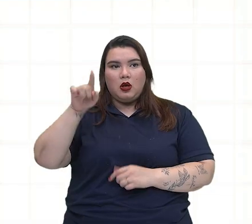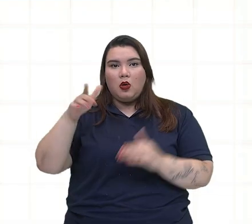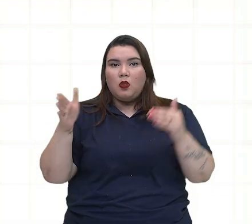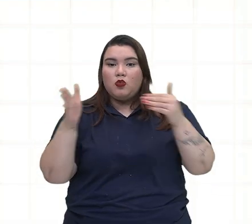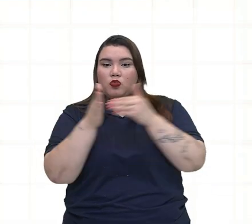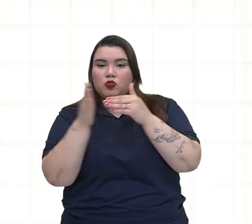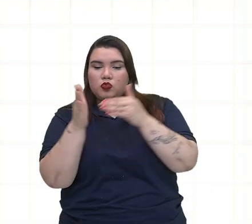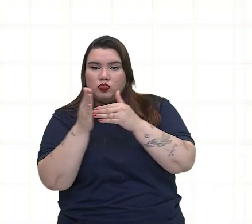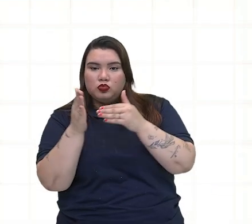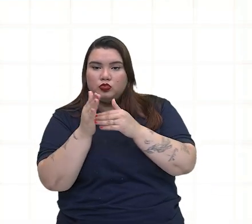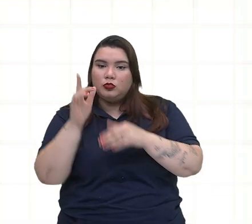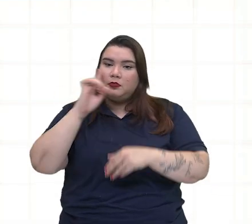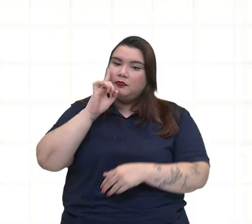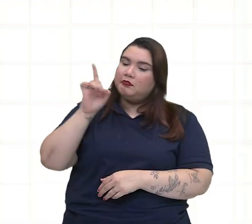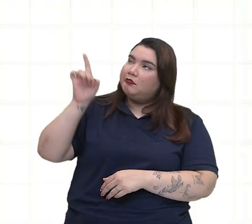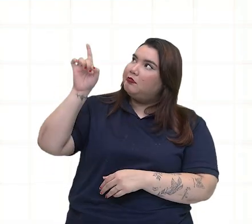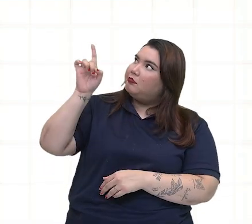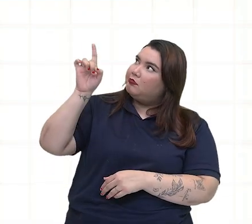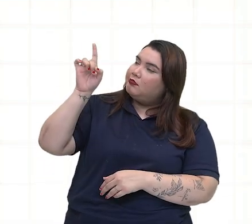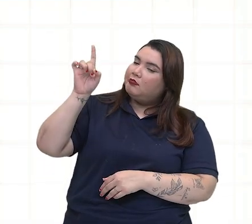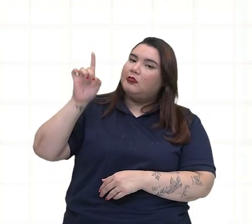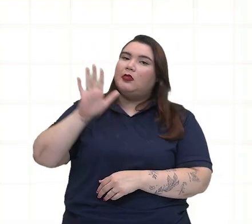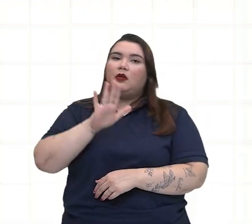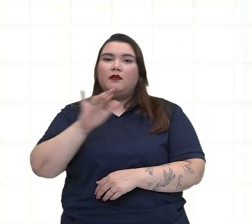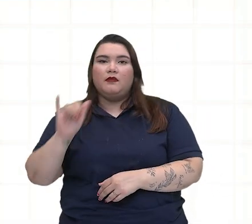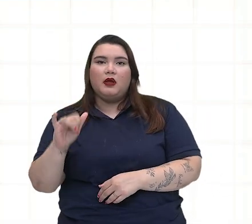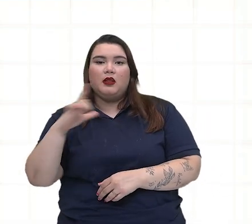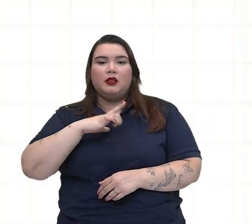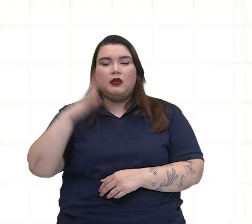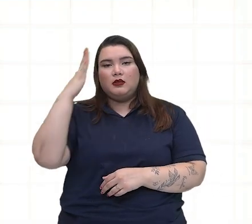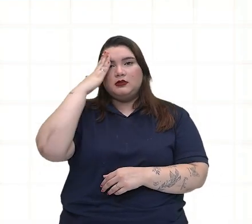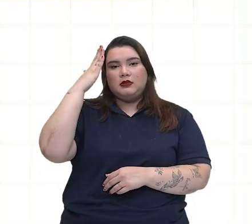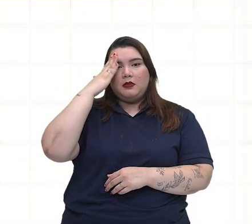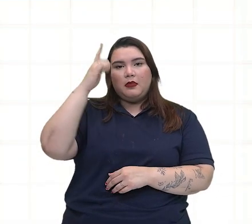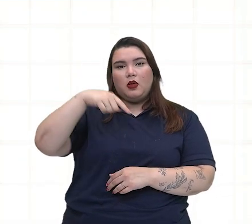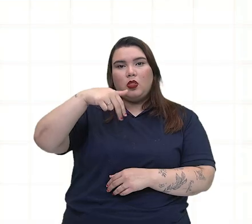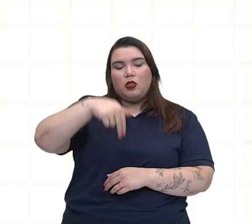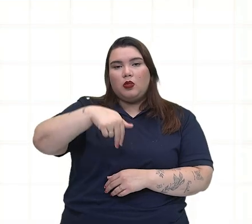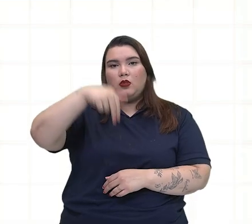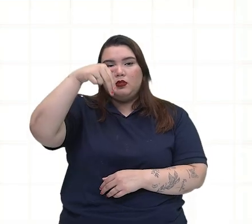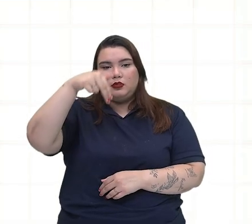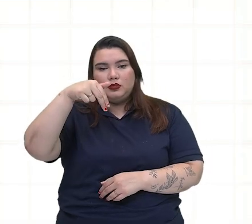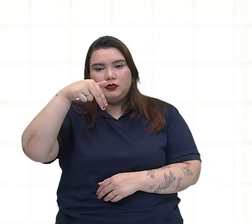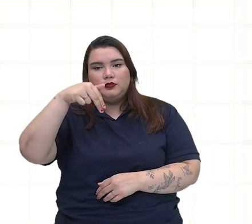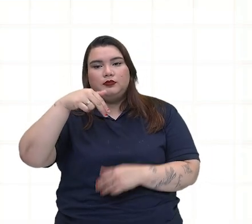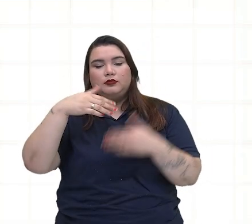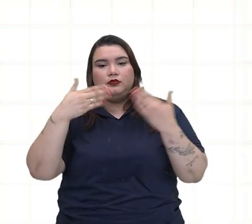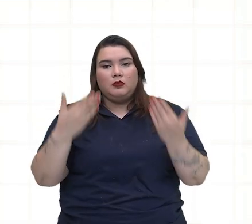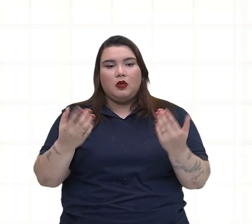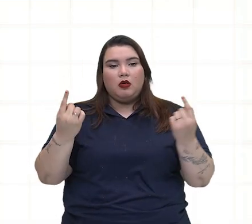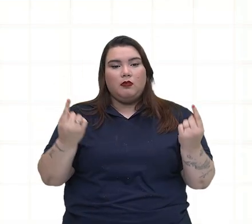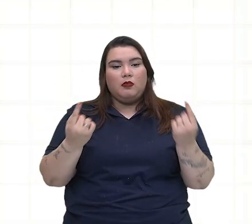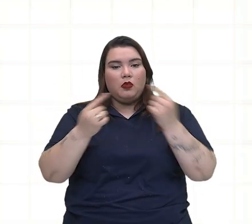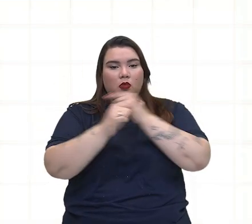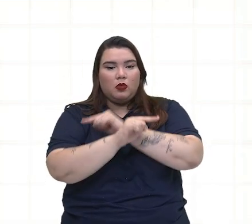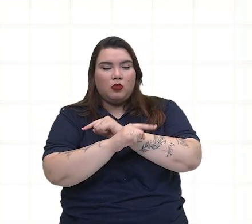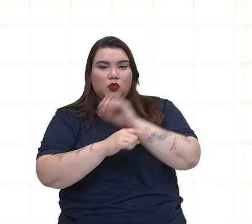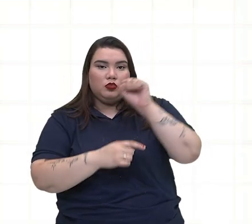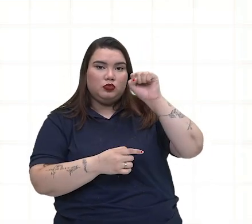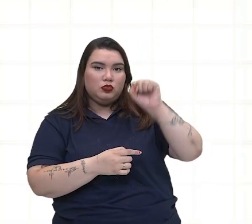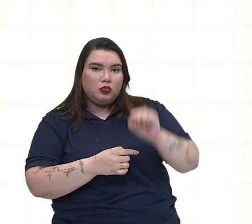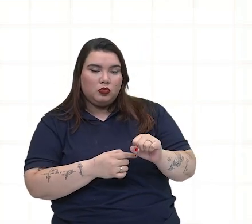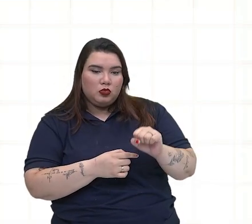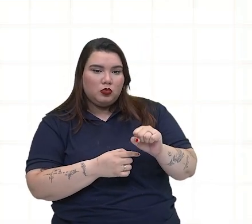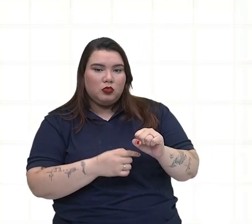que está na ponta da cauda, e aí ele vai ter a direção norte. O lado oposto vai ser a direção